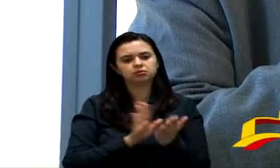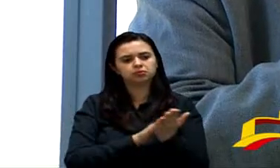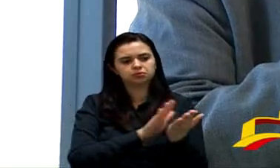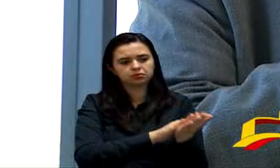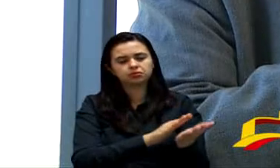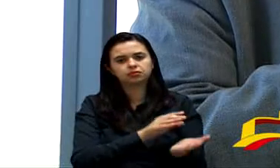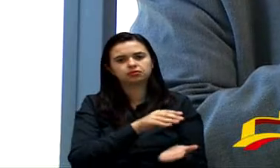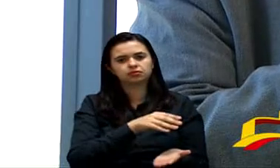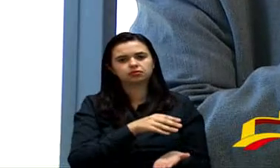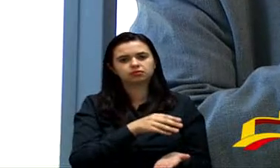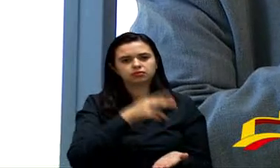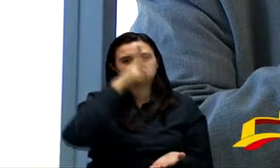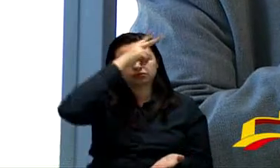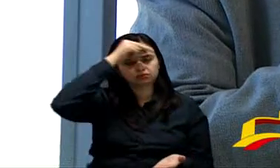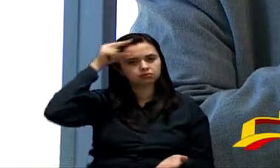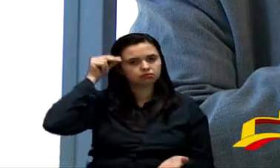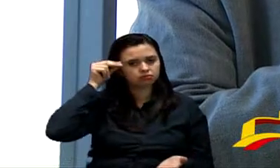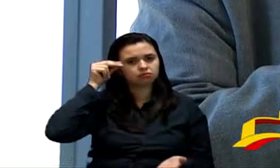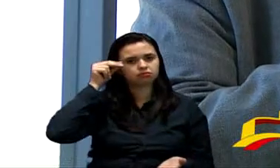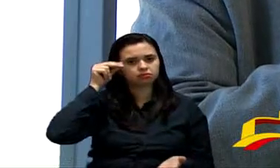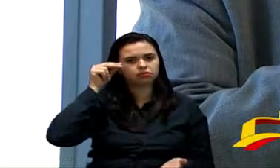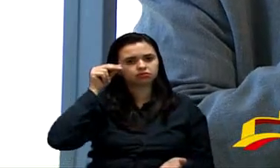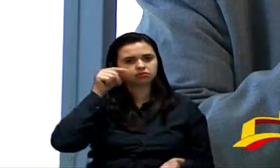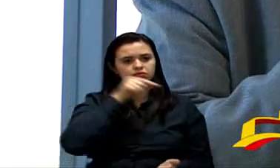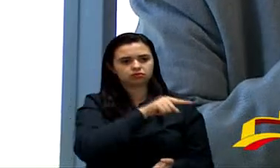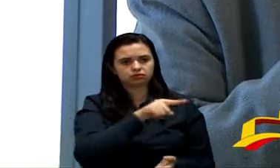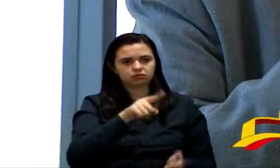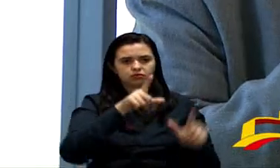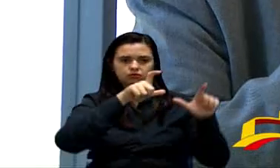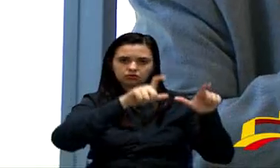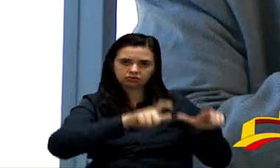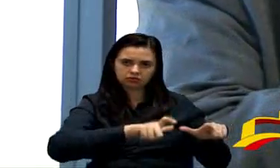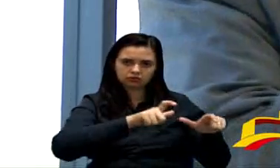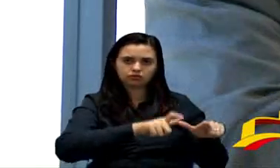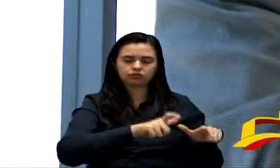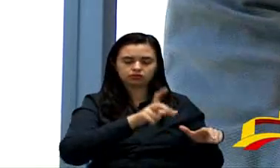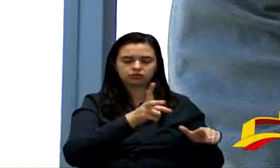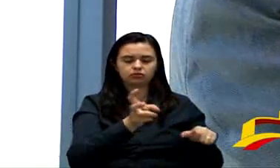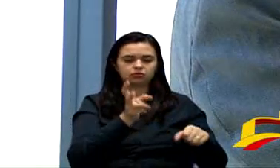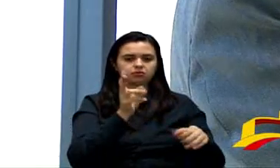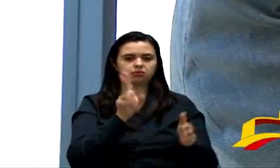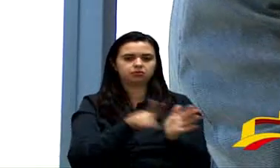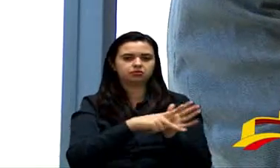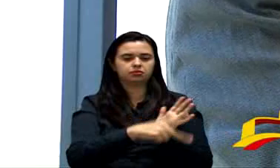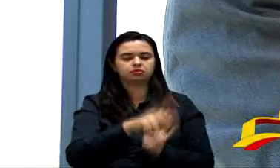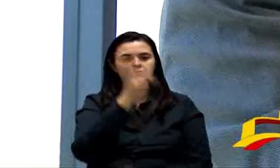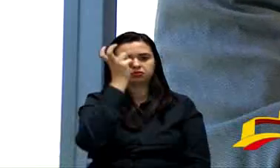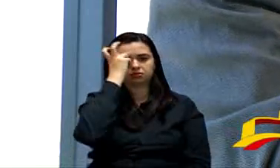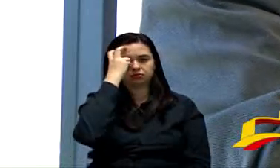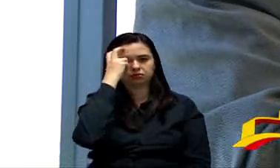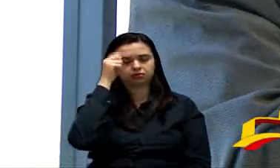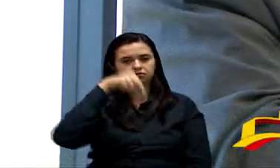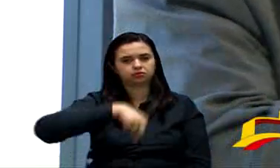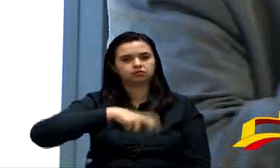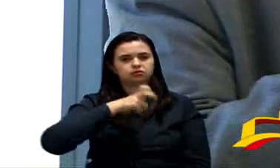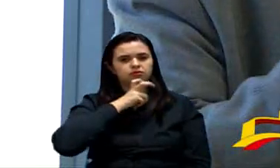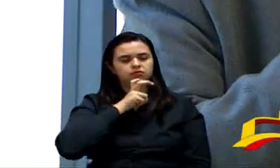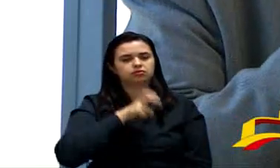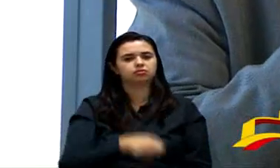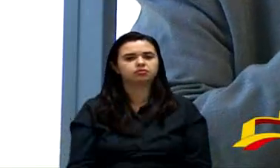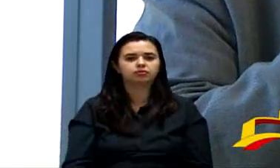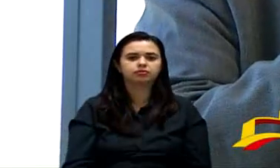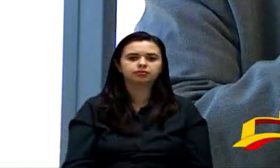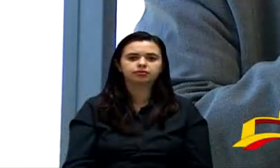Municipal de ter feito esse tombamento, né? E tem o apoio, tenho certeza, de toda a Câmara Municipal. É isso,